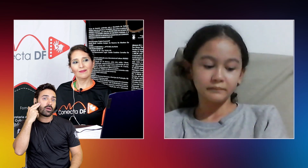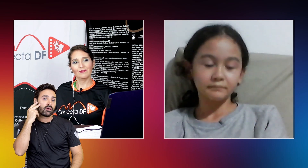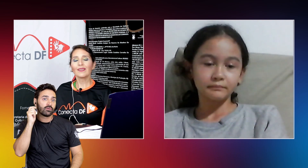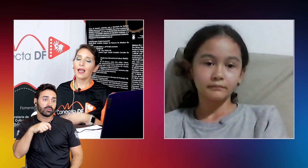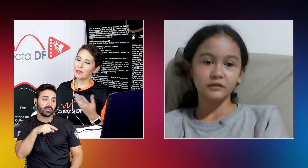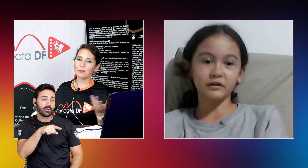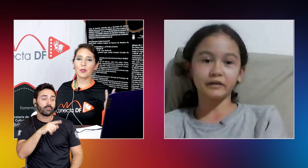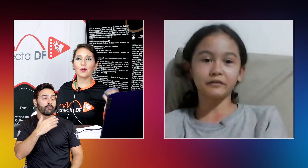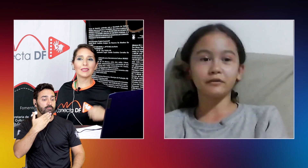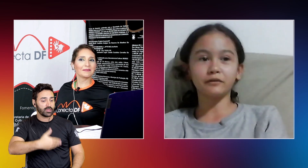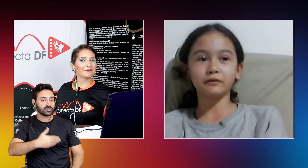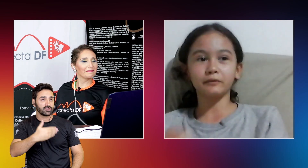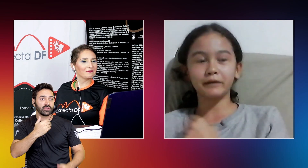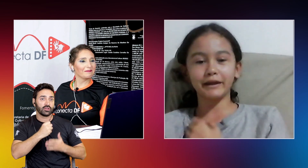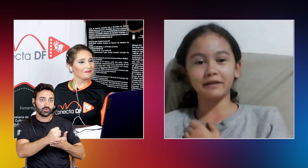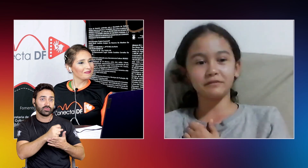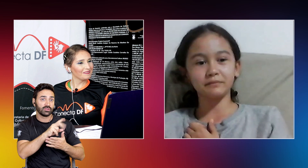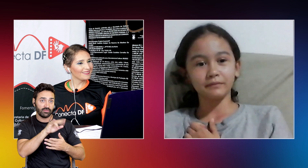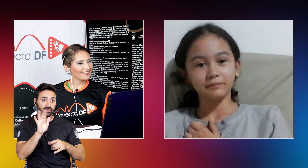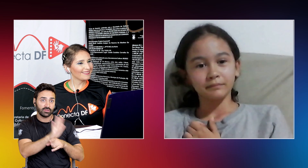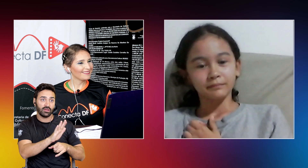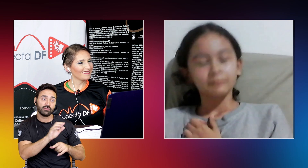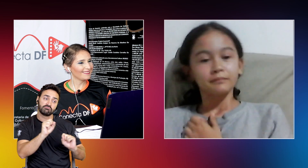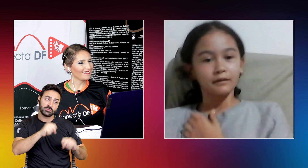Sim. É a mesma coisa.